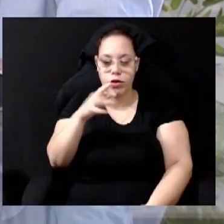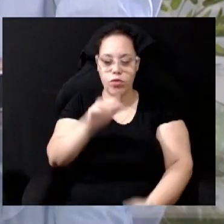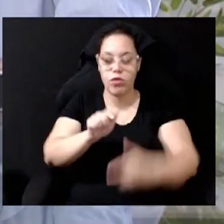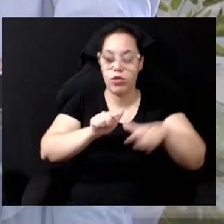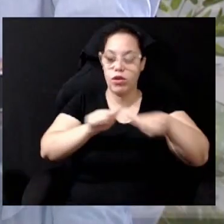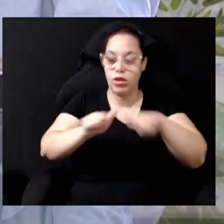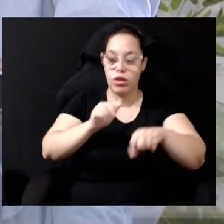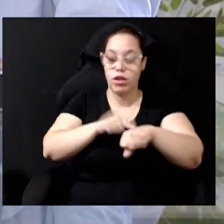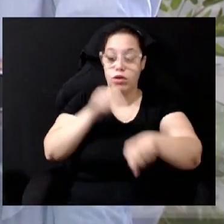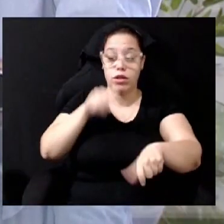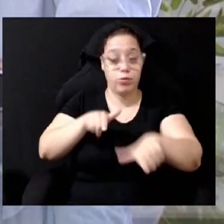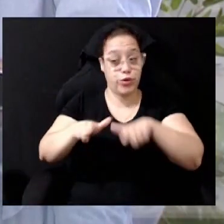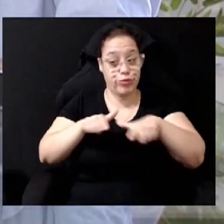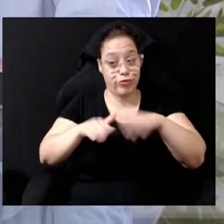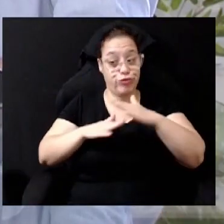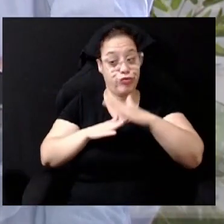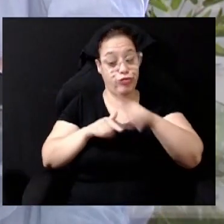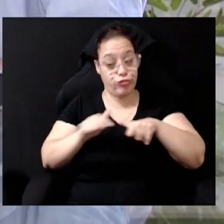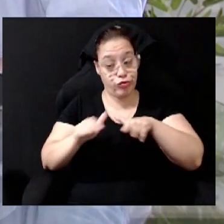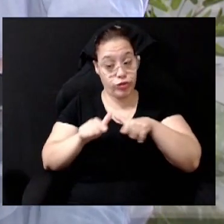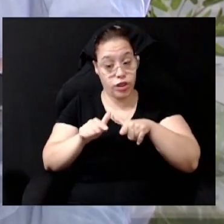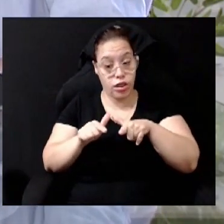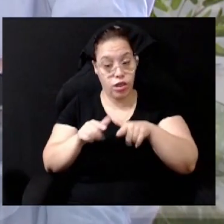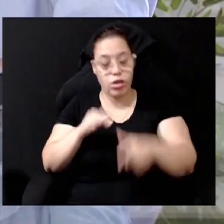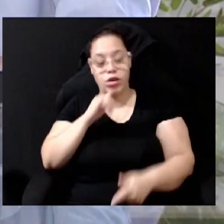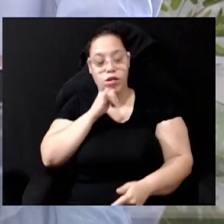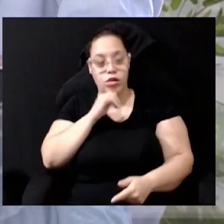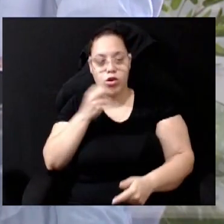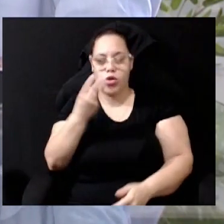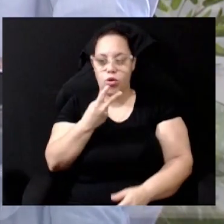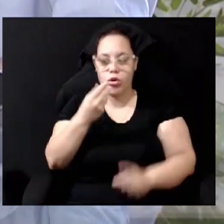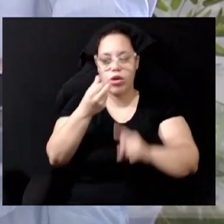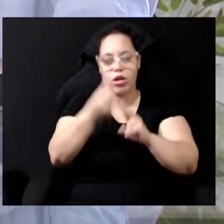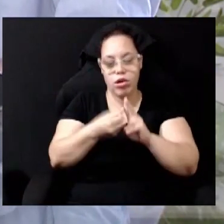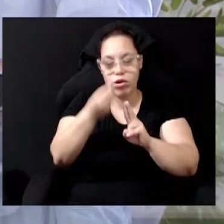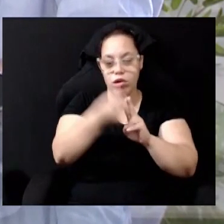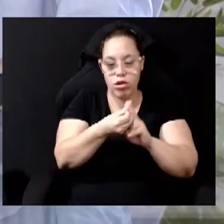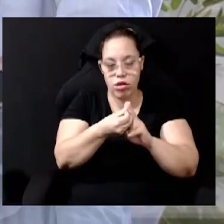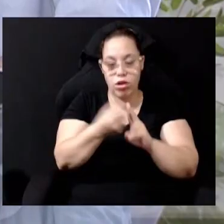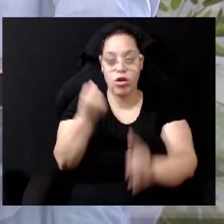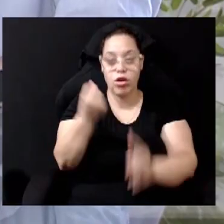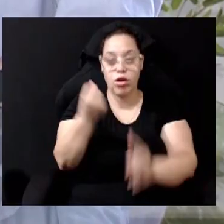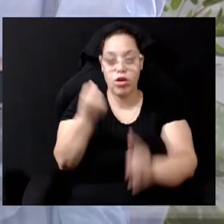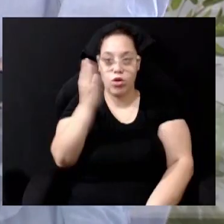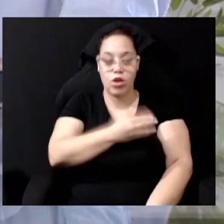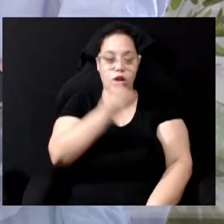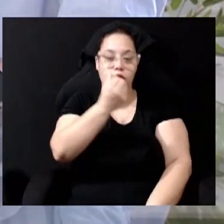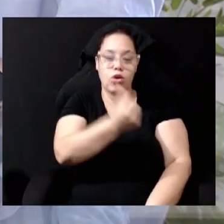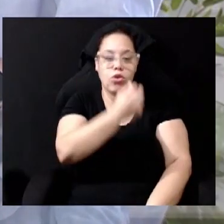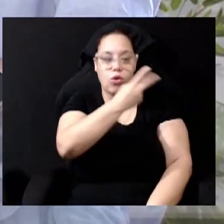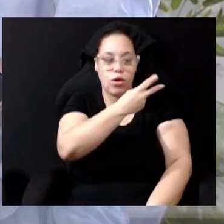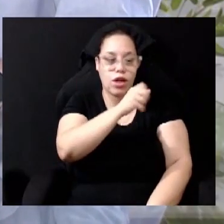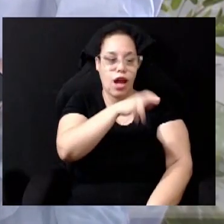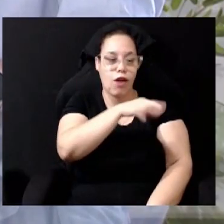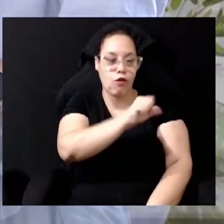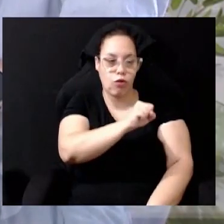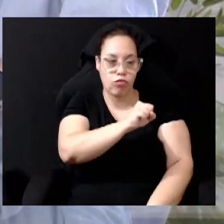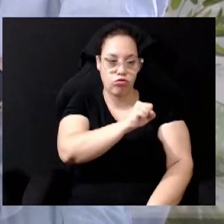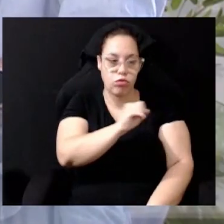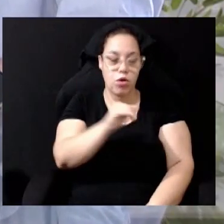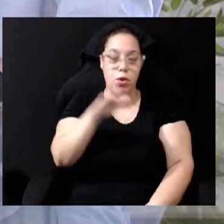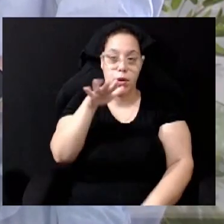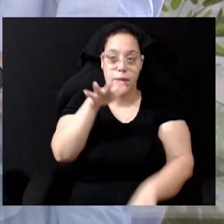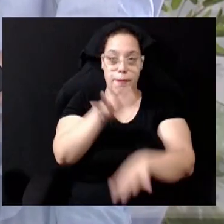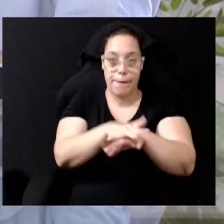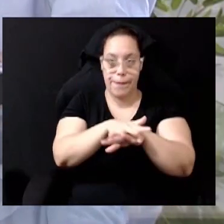Então, se você trabalhou, por exemplo, durante 2 meses, você vai receber 2 dozeavos daquele valor, mais os acréscimos, né? Porque aí